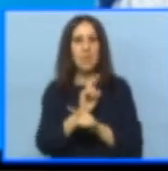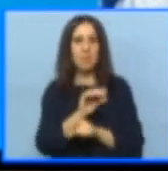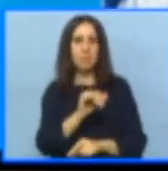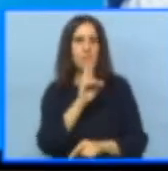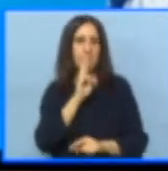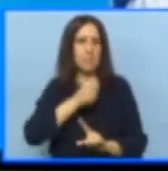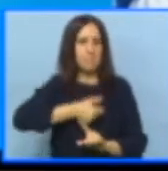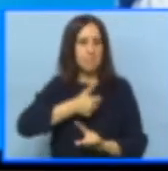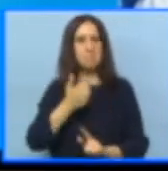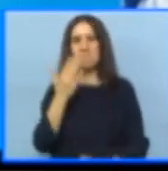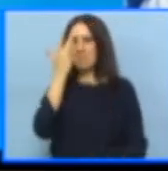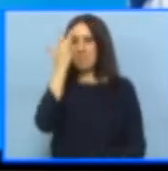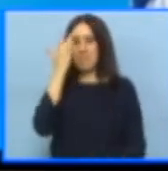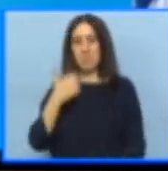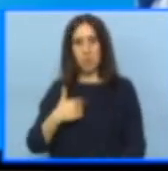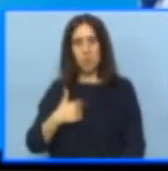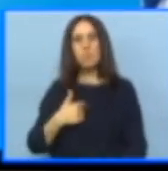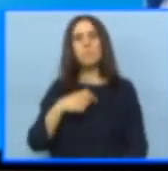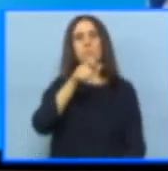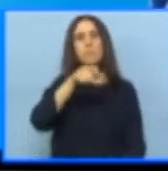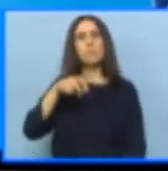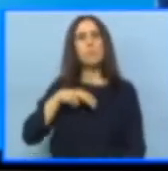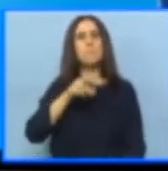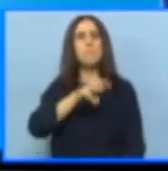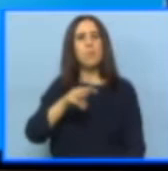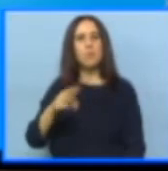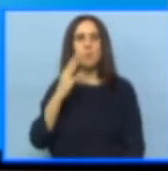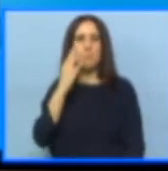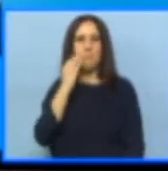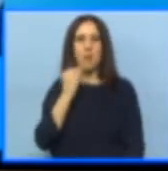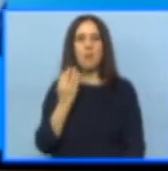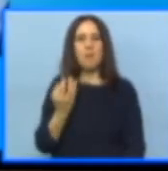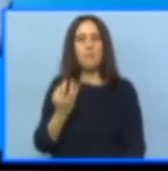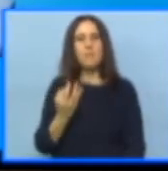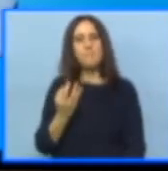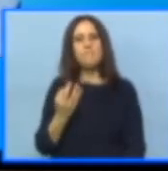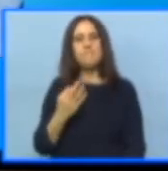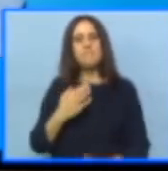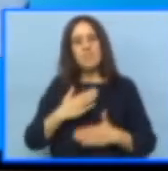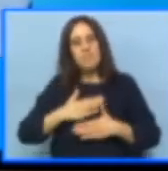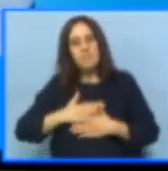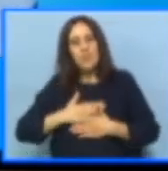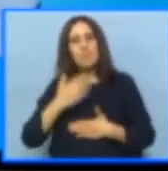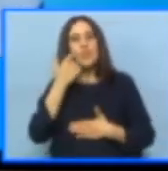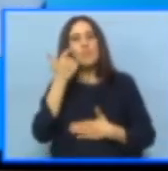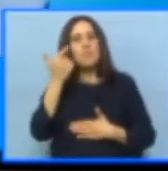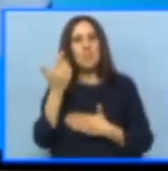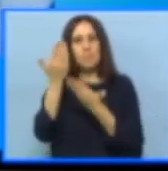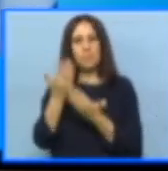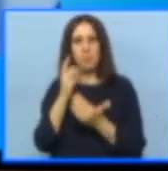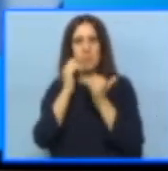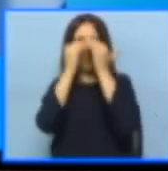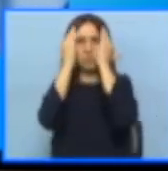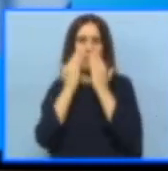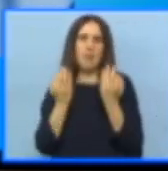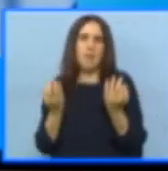É fácil, julgo que eu, como muitos milhões de portugueses, temos uma especial devoção por Nossa Senhora de Fátima. É evidente que é uma questão,